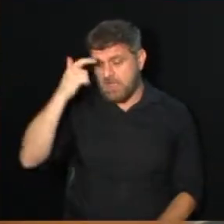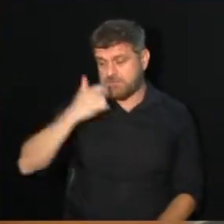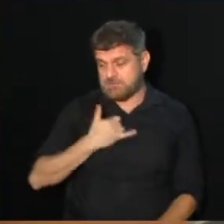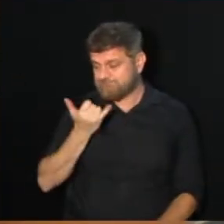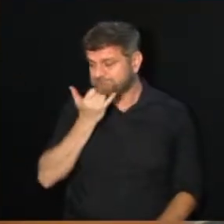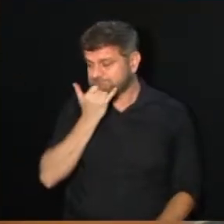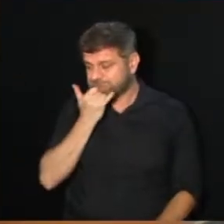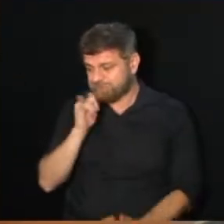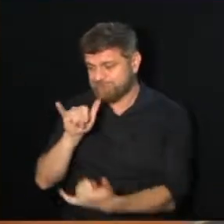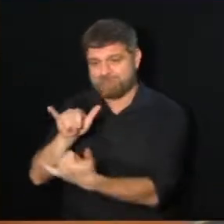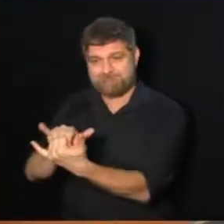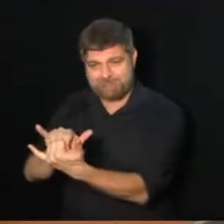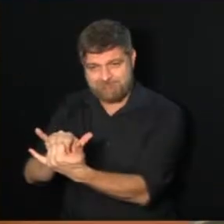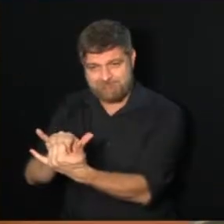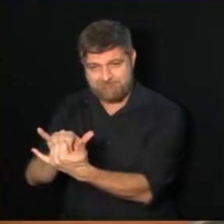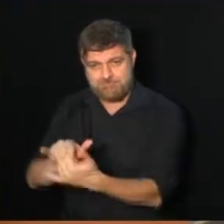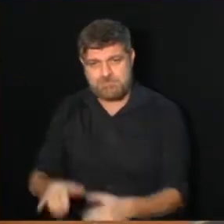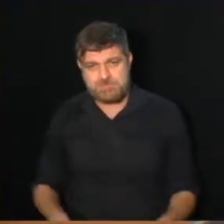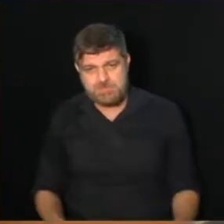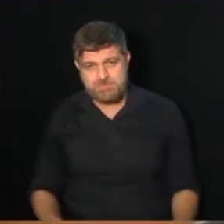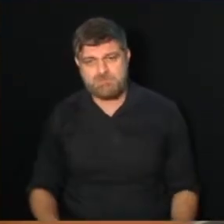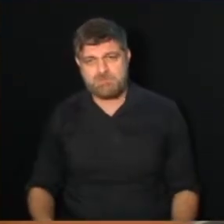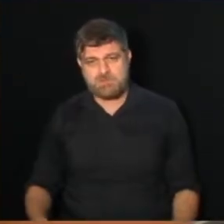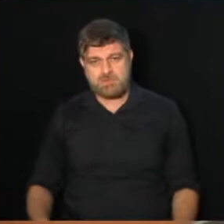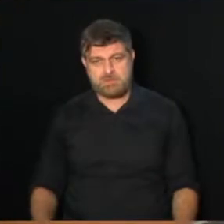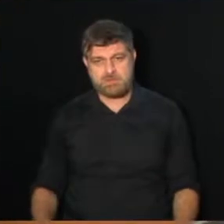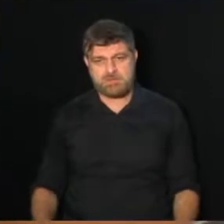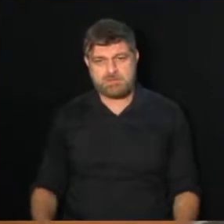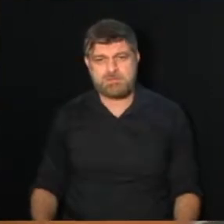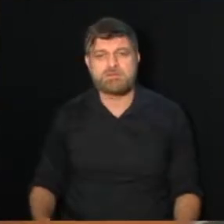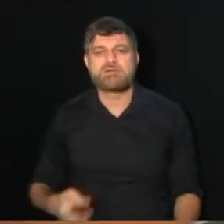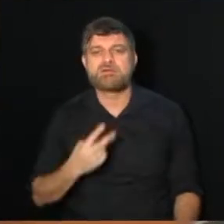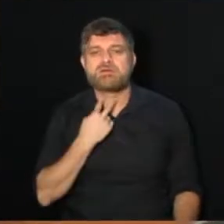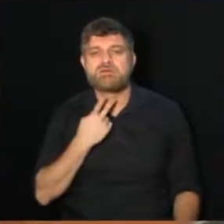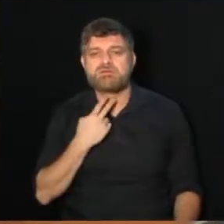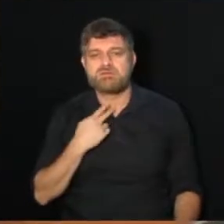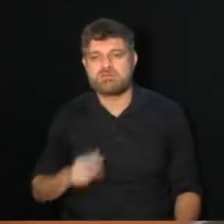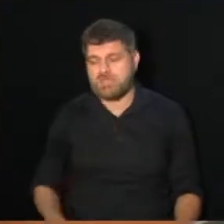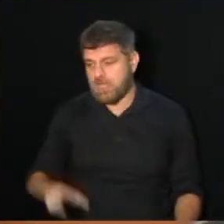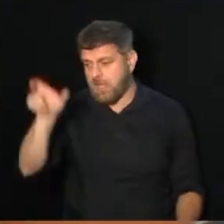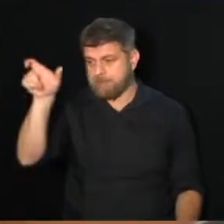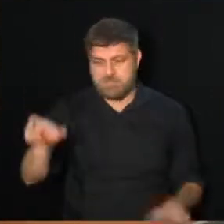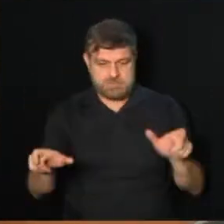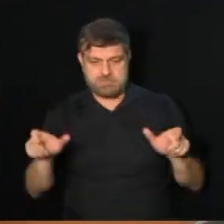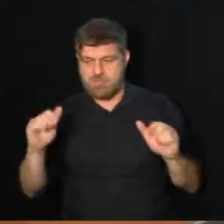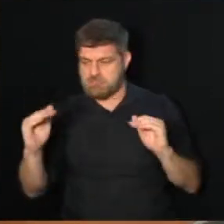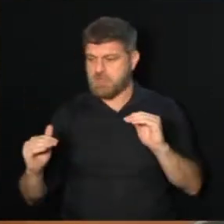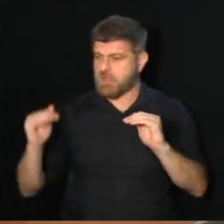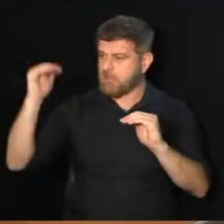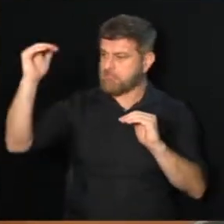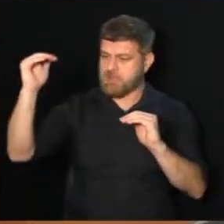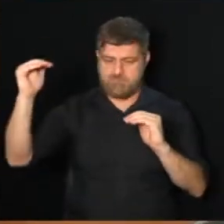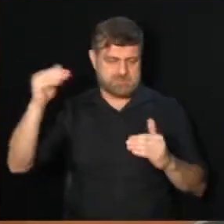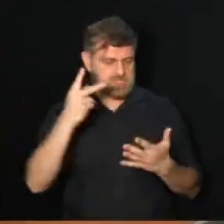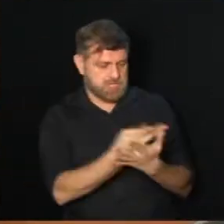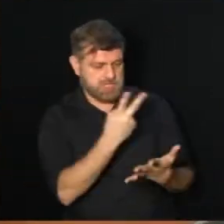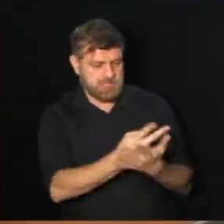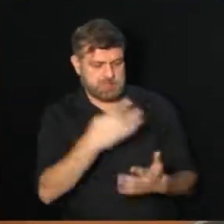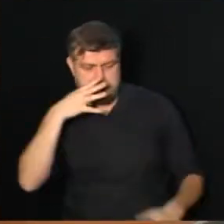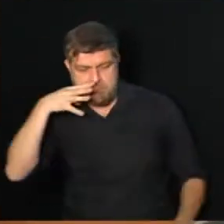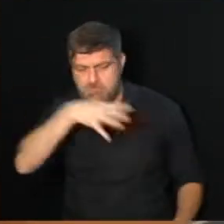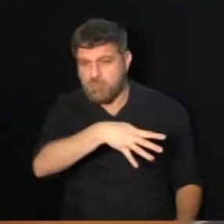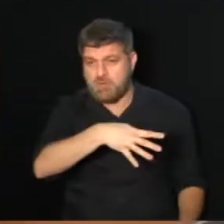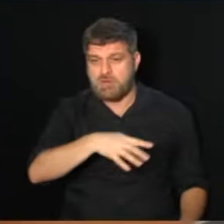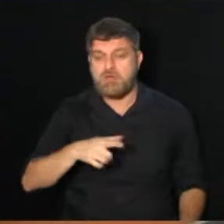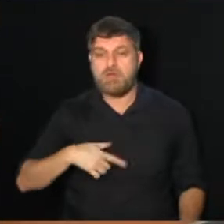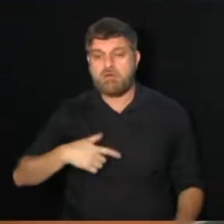vai reparar. Então, é uma situação assim, não existe uma hierarquia de imposição já, olha, você vai fazer isso, não. A